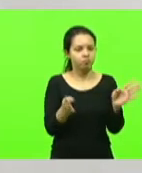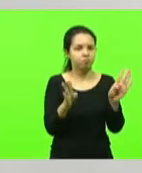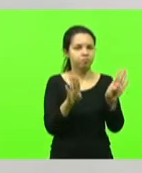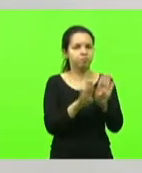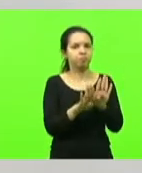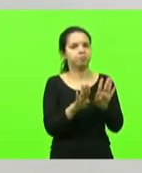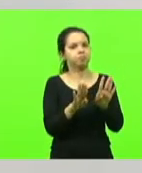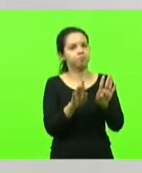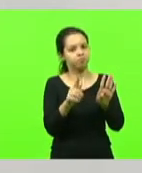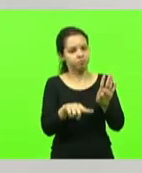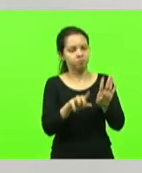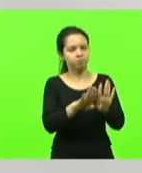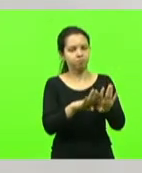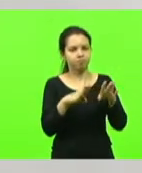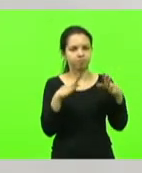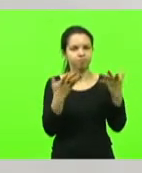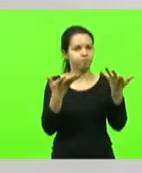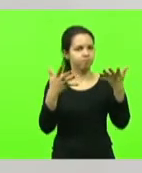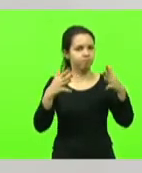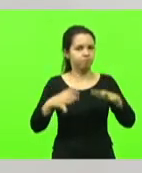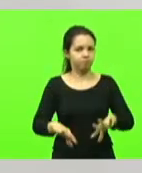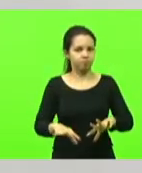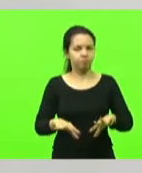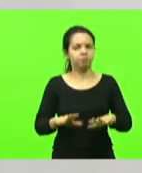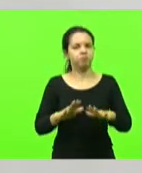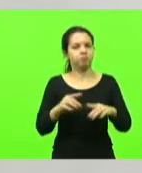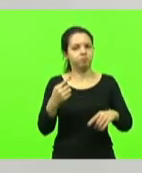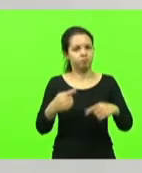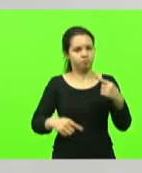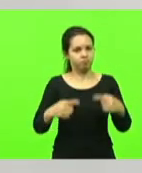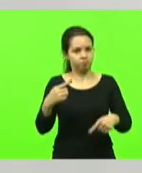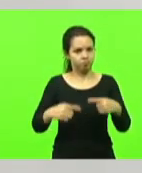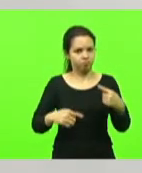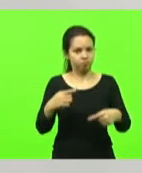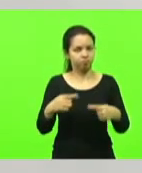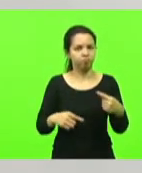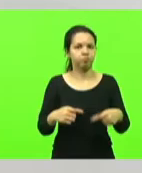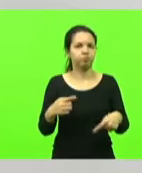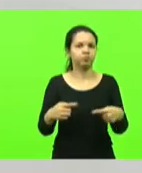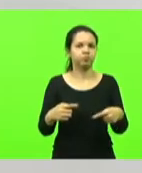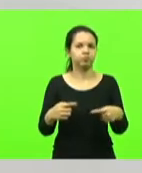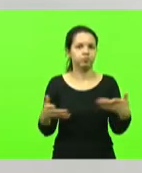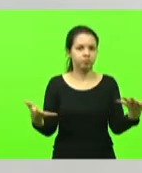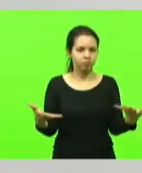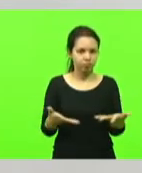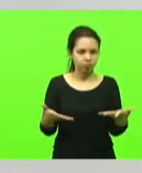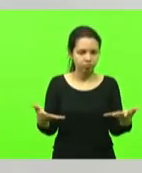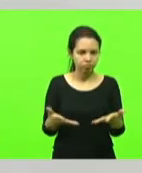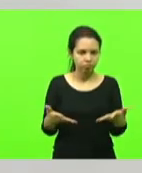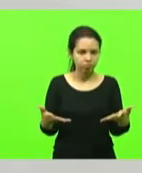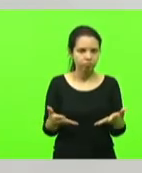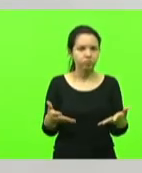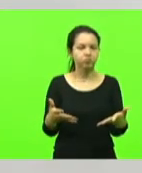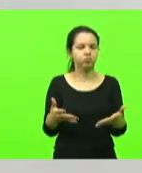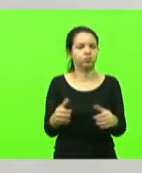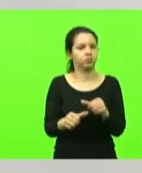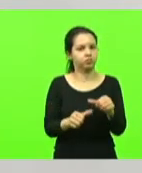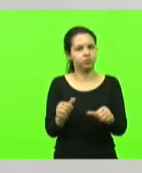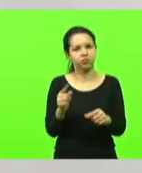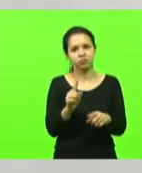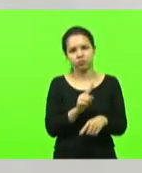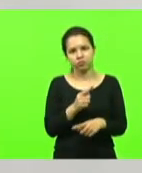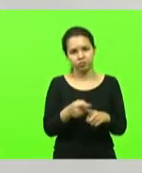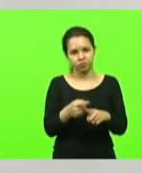de volta. Entretanto, esse debate não foi superado nem agora, porque, de